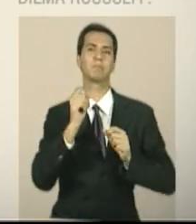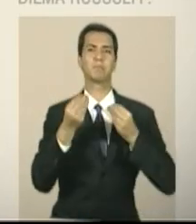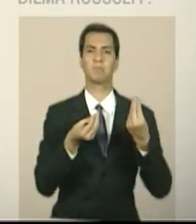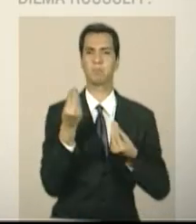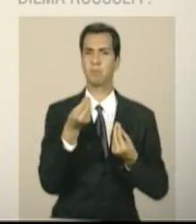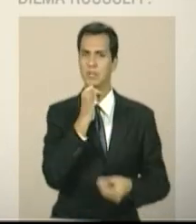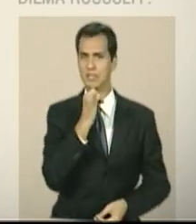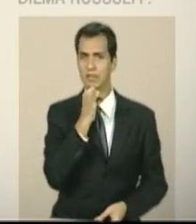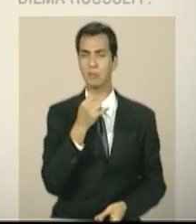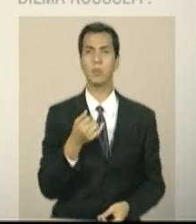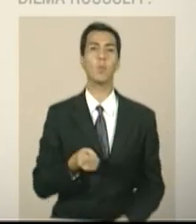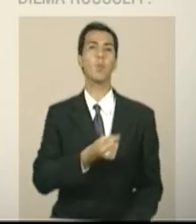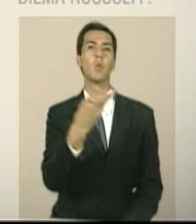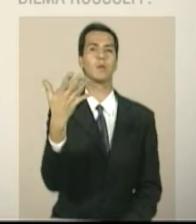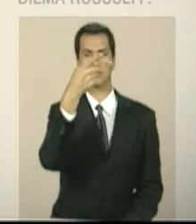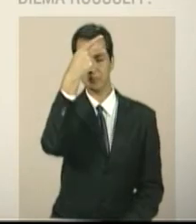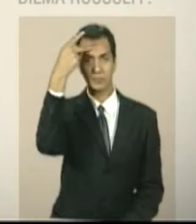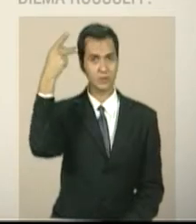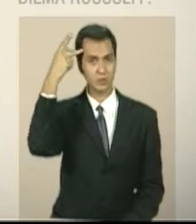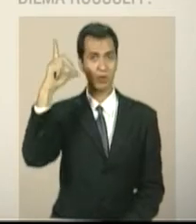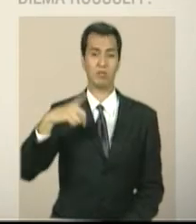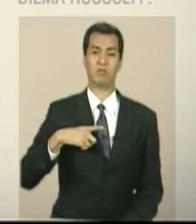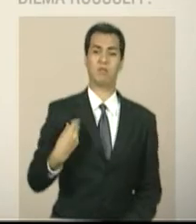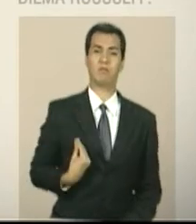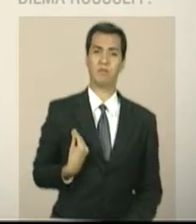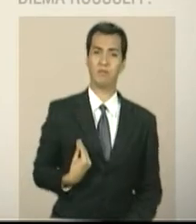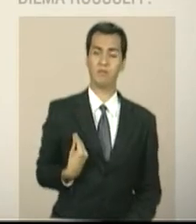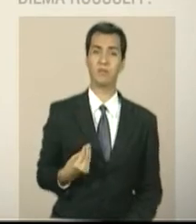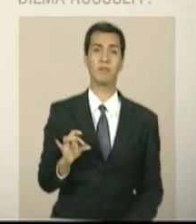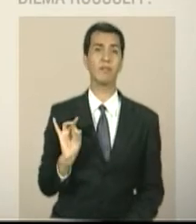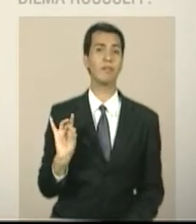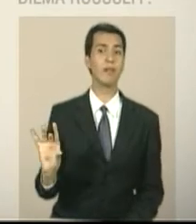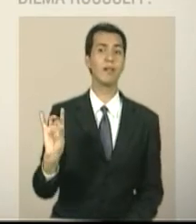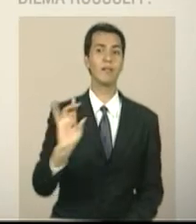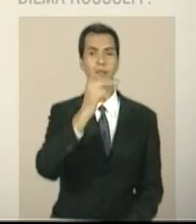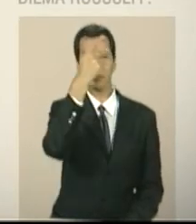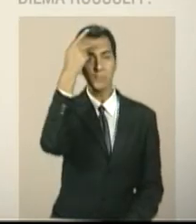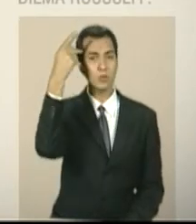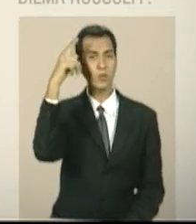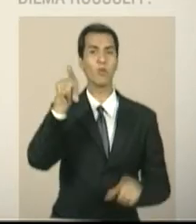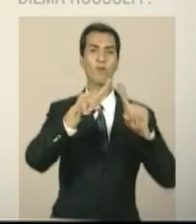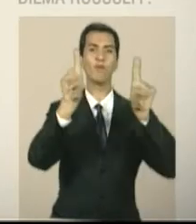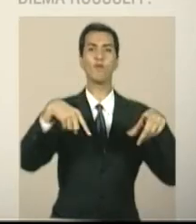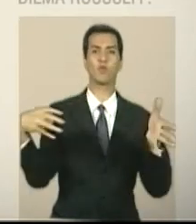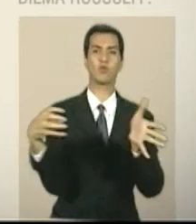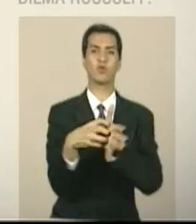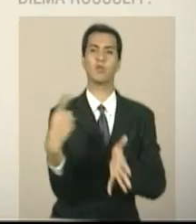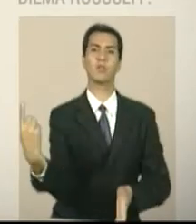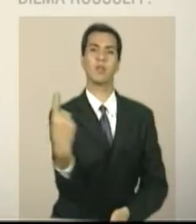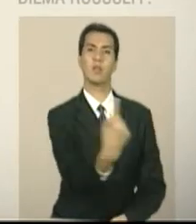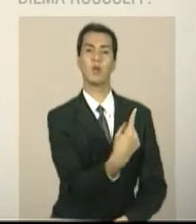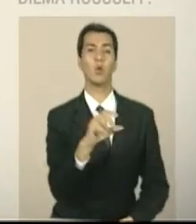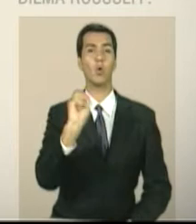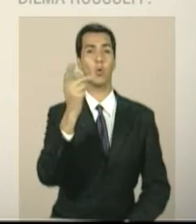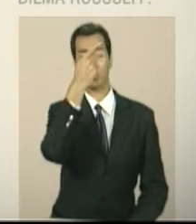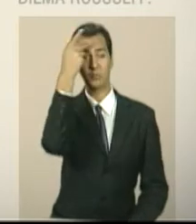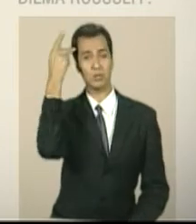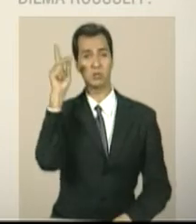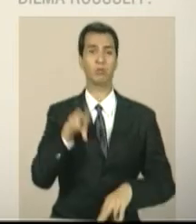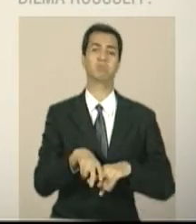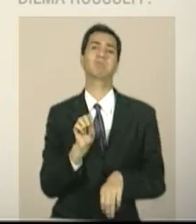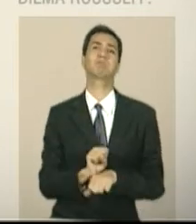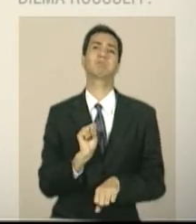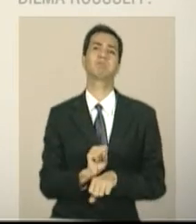Luciano quantas pessoas estão sendo atendidas por cada um dos funcionários ou se alguém está esperando mais